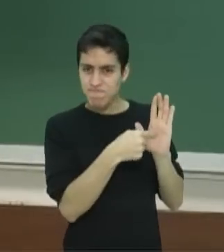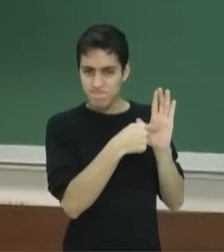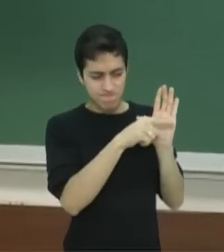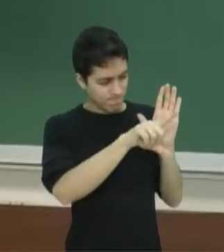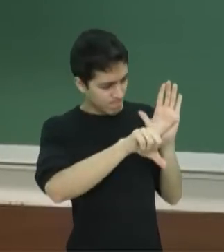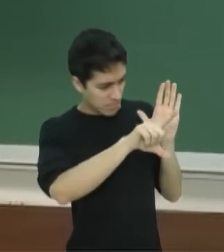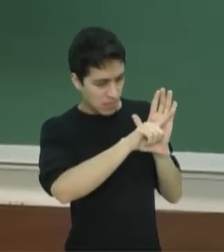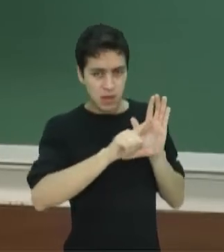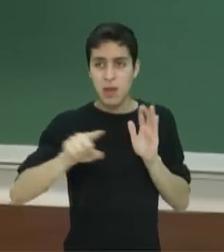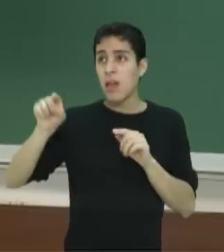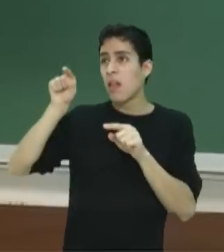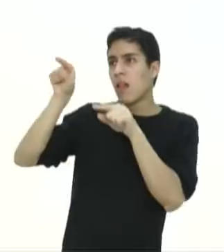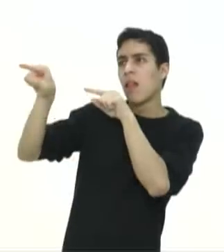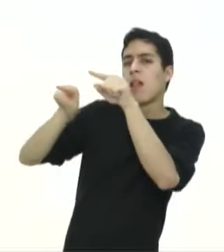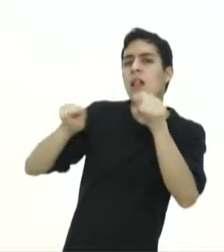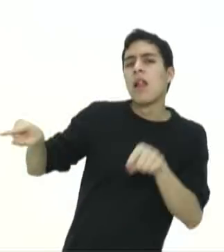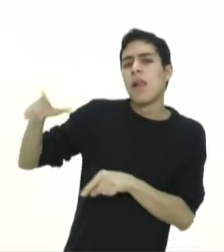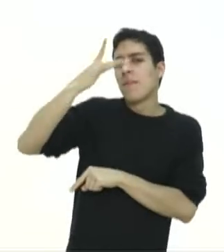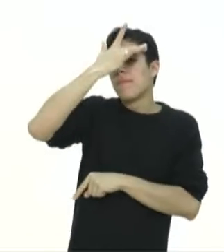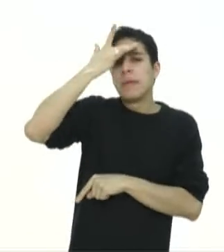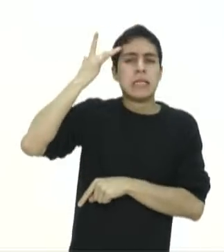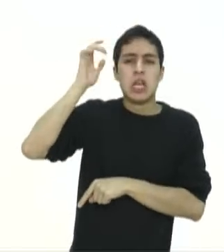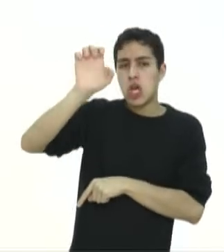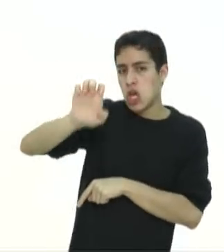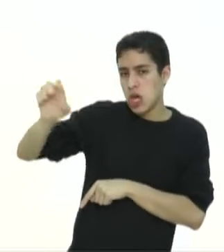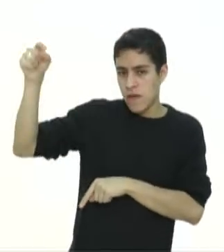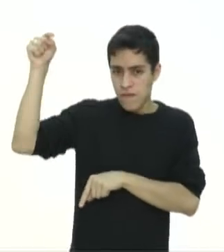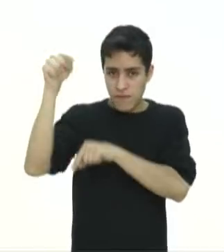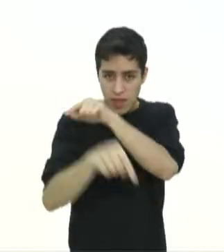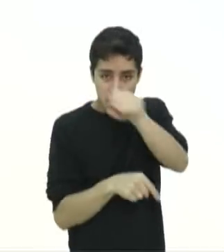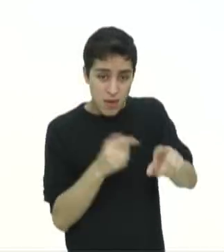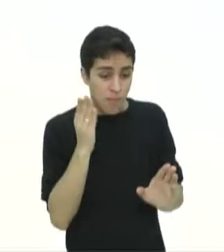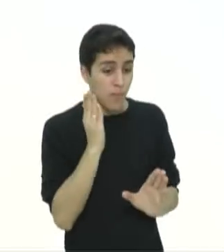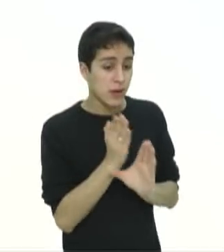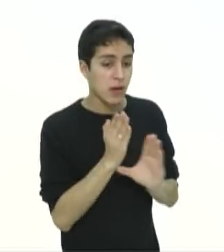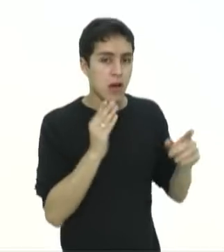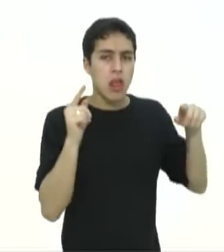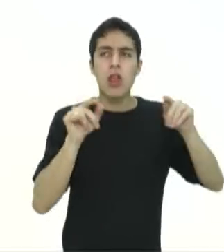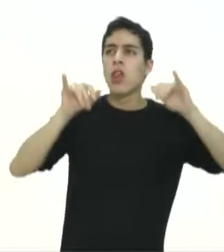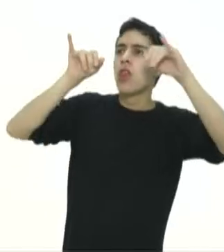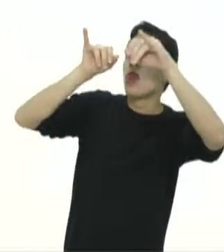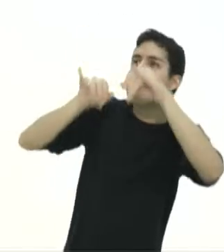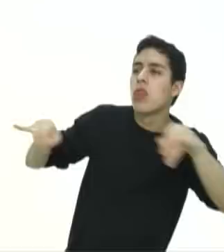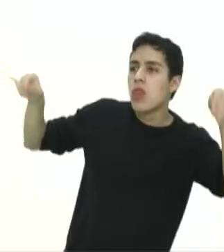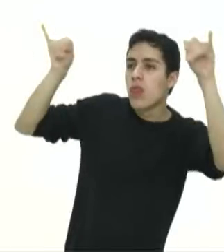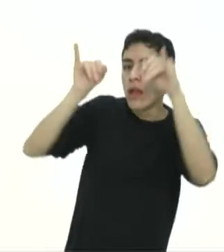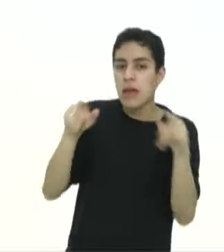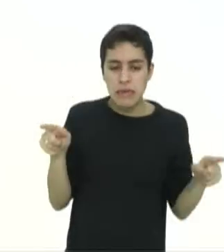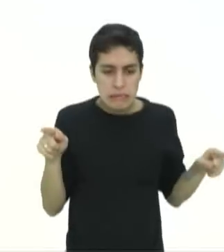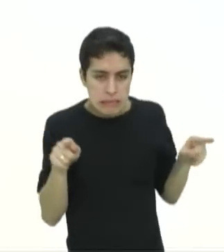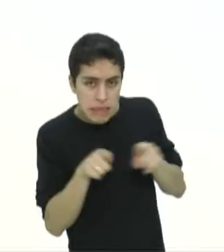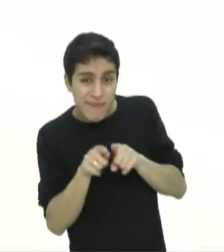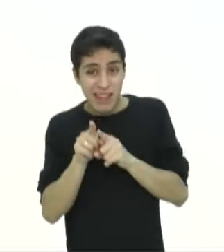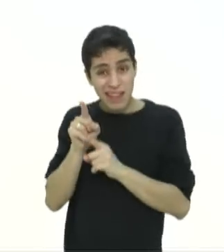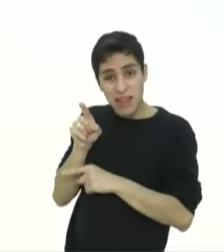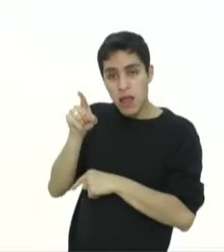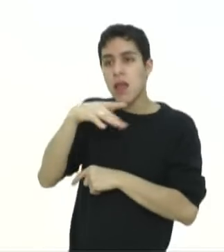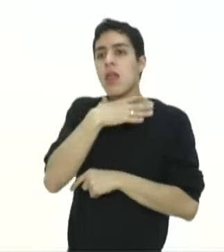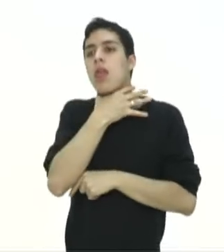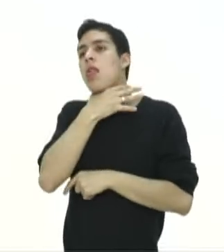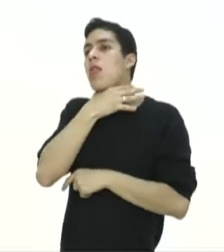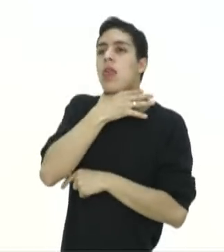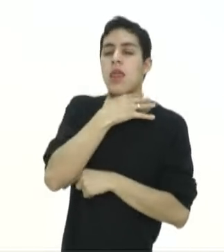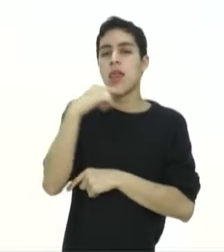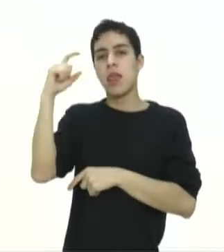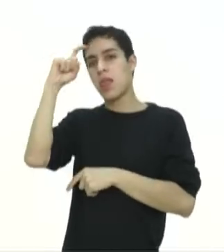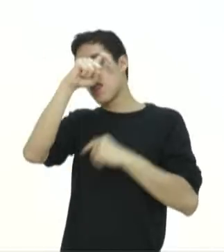Muitos imigrantes europeus vieram para o Brasil incentivados pela propaganda brasileira e pelas dificuldades políticas e econômicas que enfrentavam em